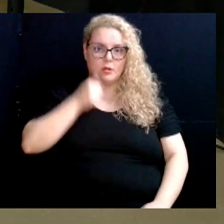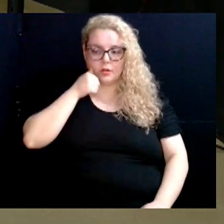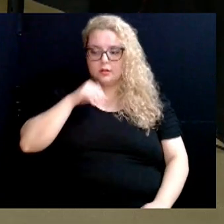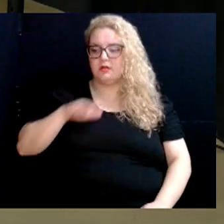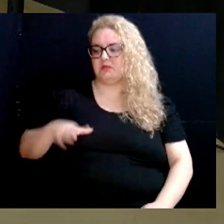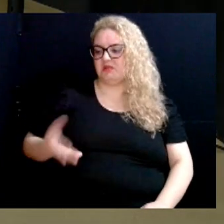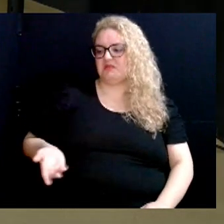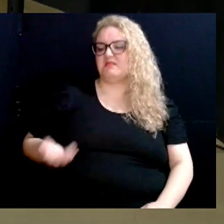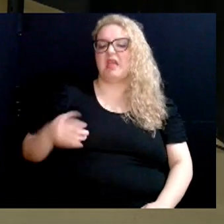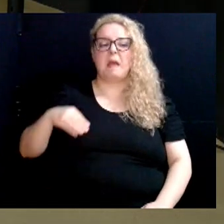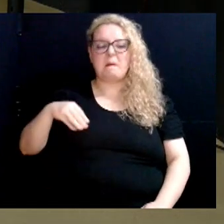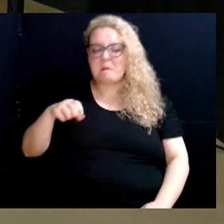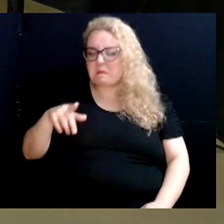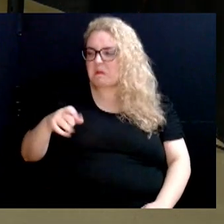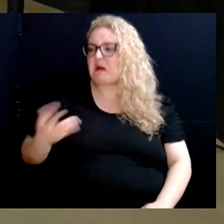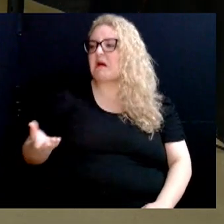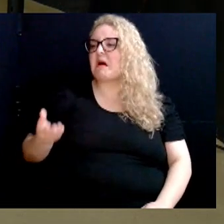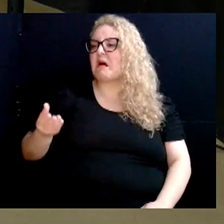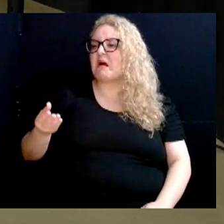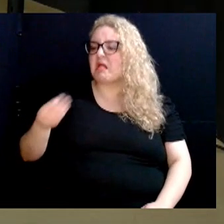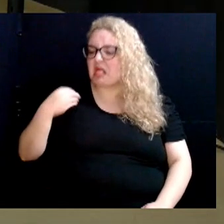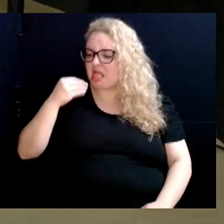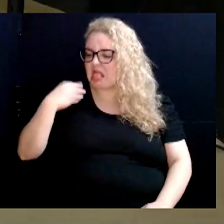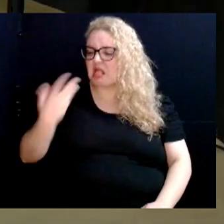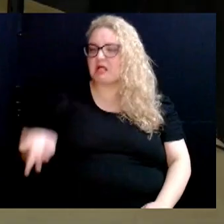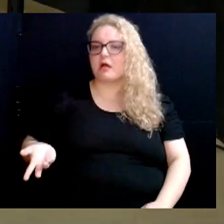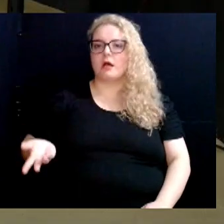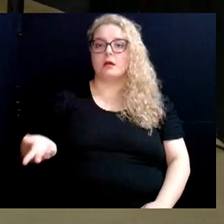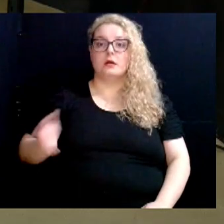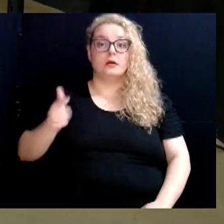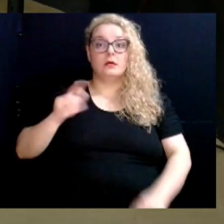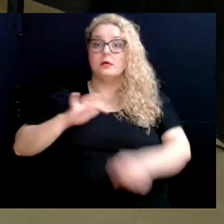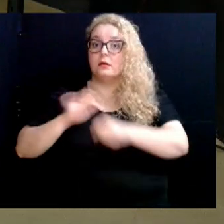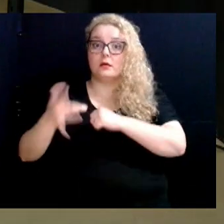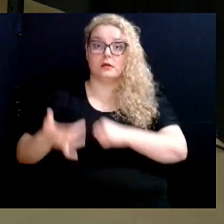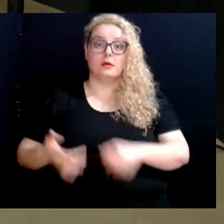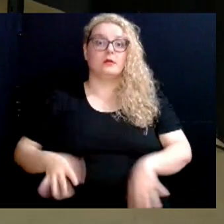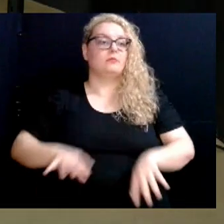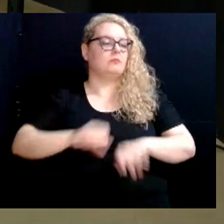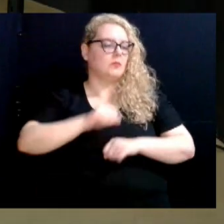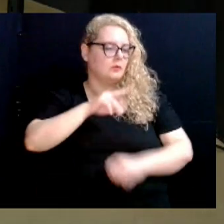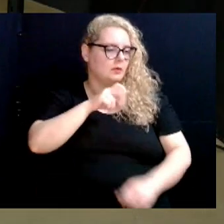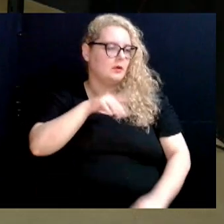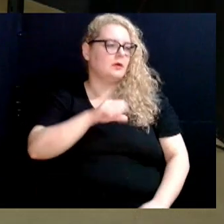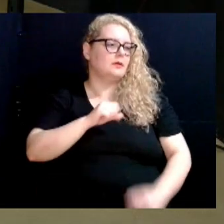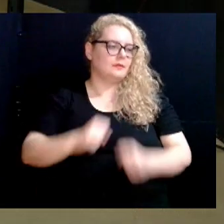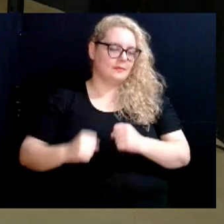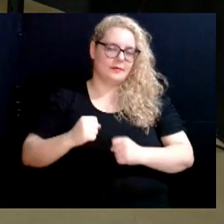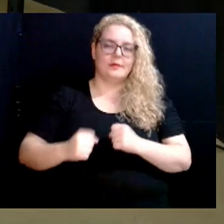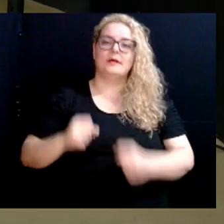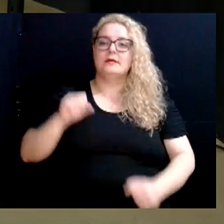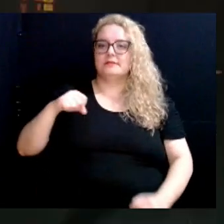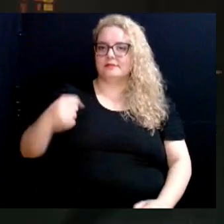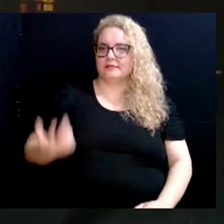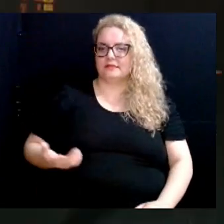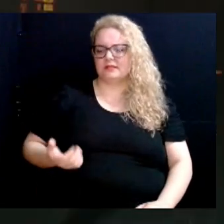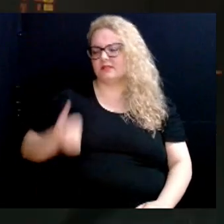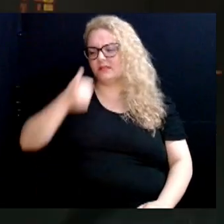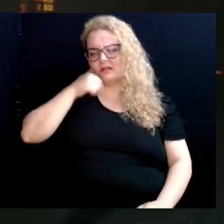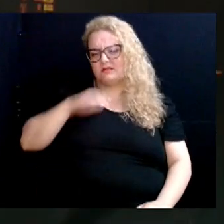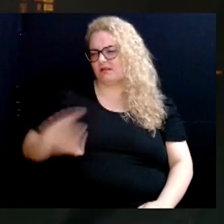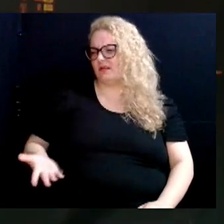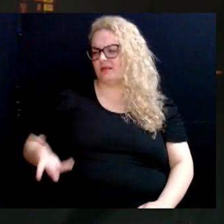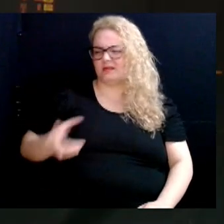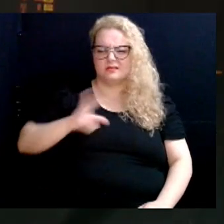hein? Nossa, não tinha rede social ainda, hein, Você gente? acabou pegando um ranço da corrida. Eu falei, ele, nossa, menina, você não consegue,